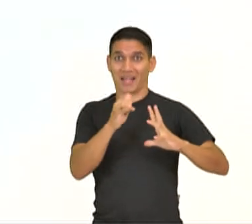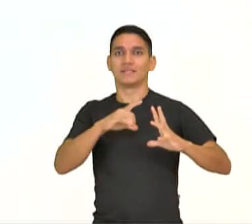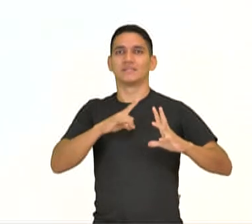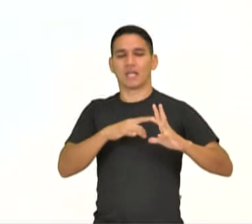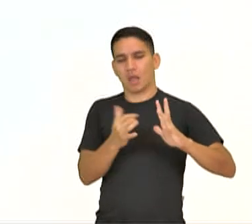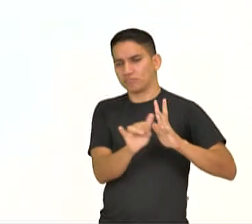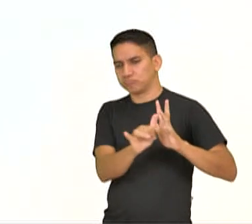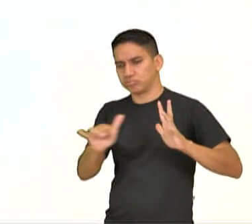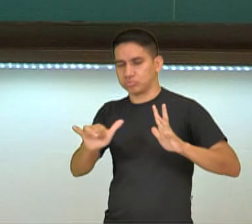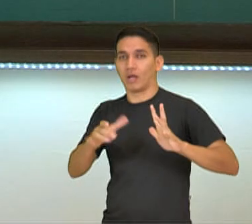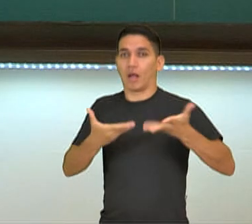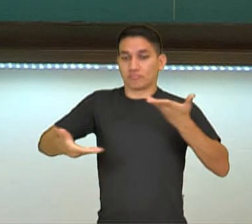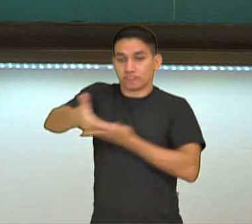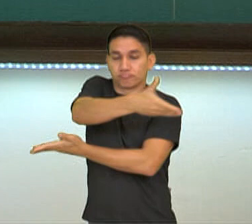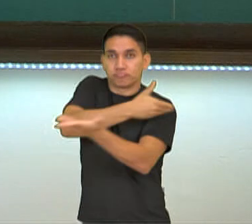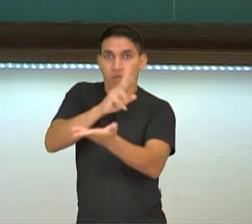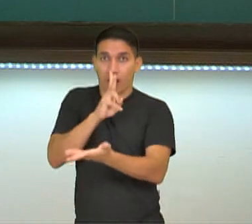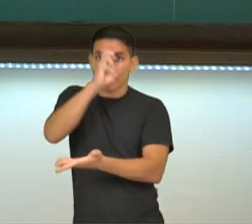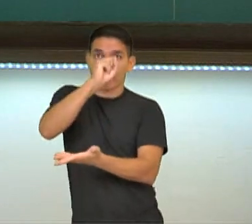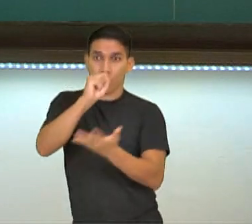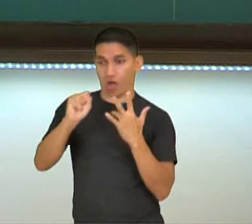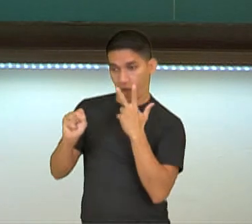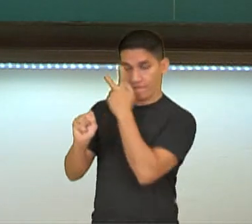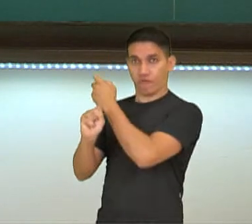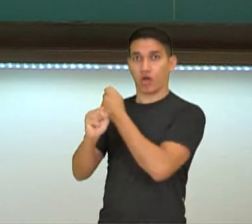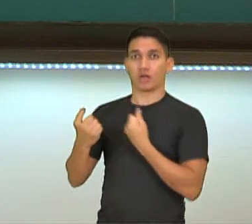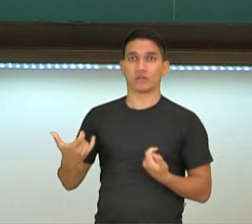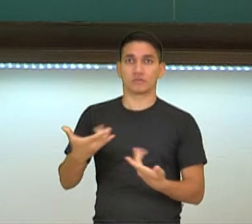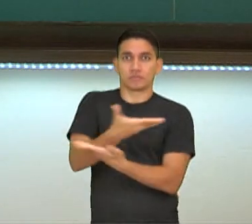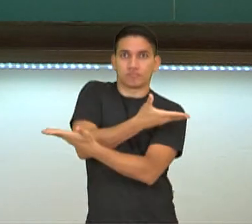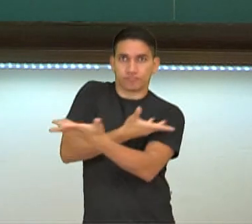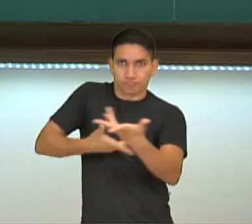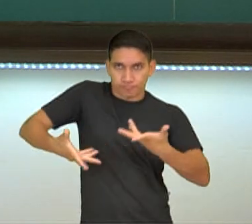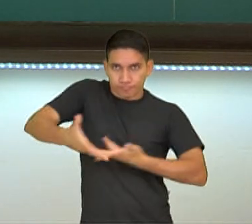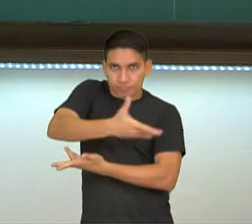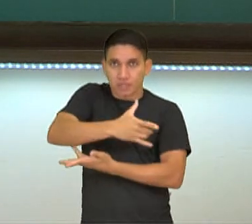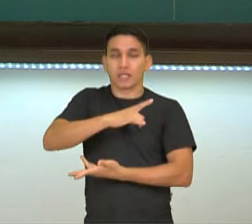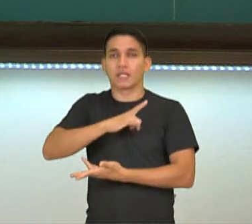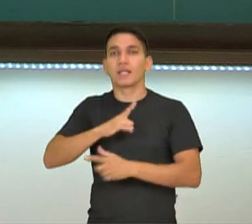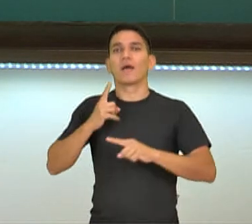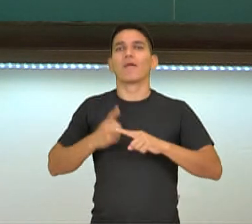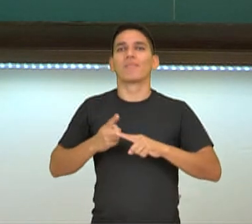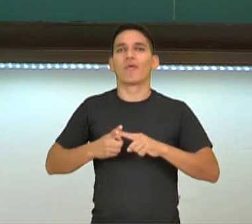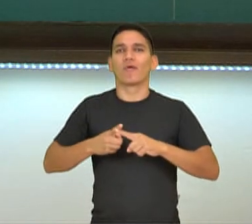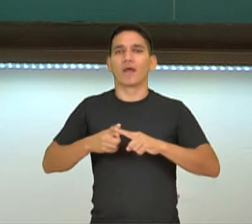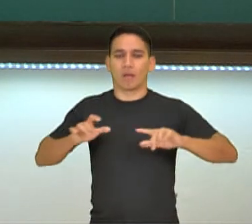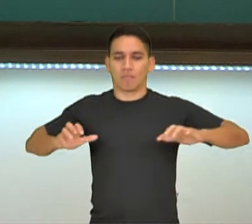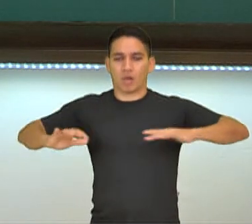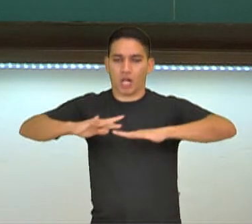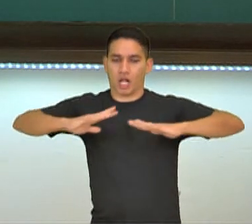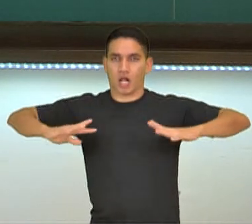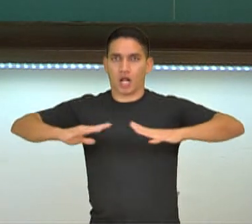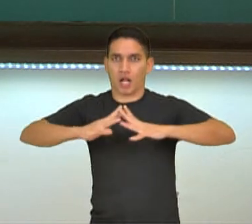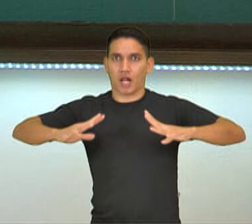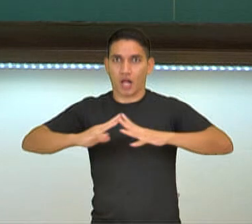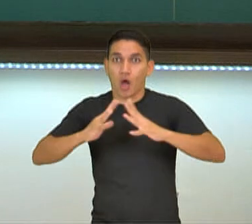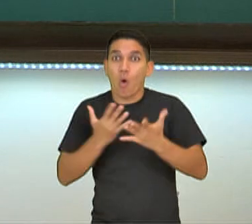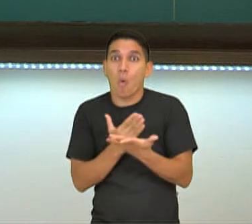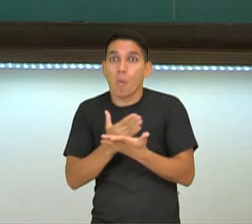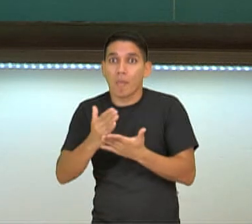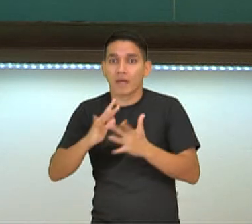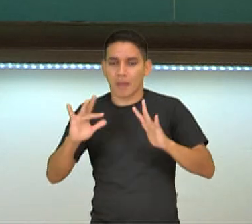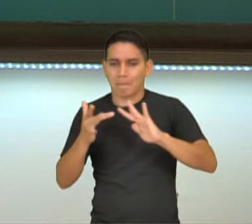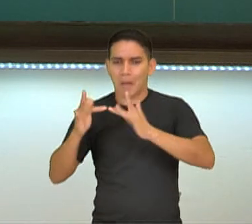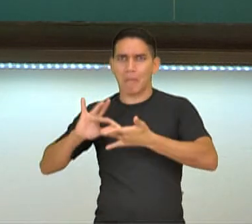mediação da força. A troca de forças acontece porque os campos elétricos entram um em contato com o outro